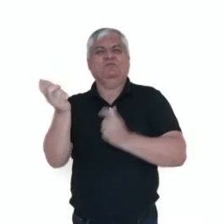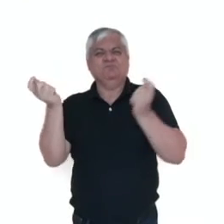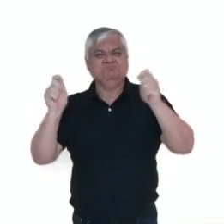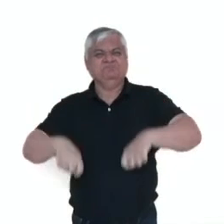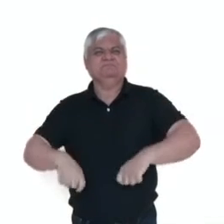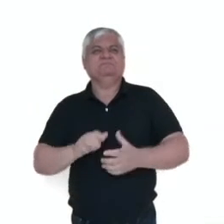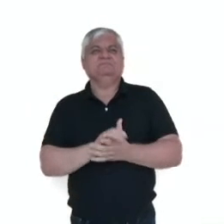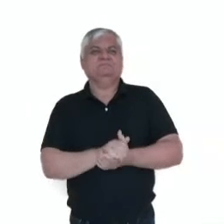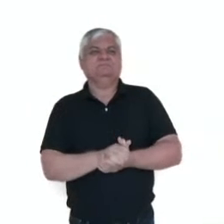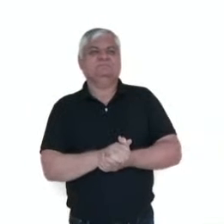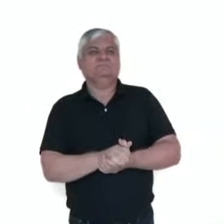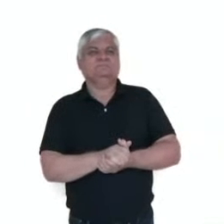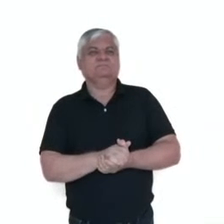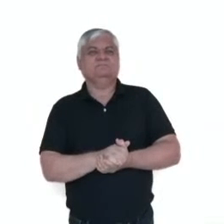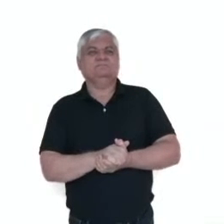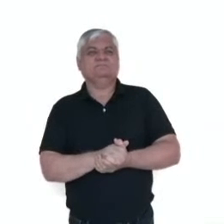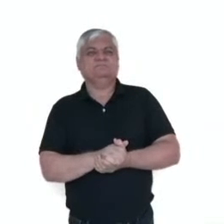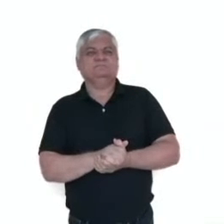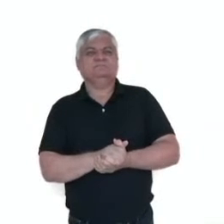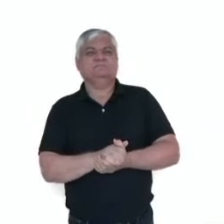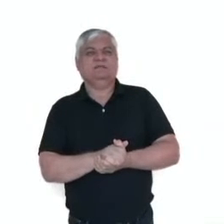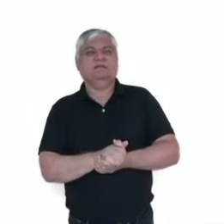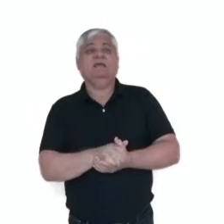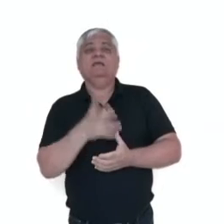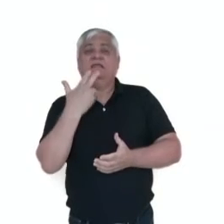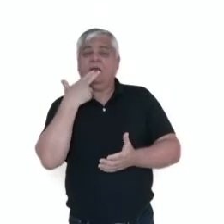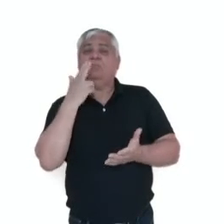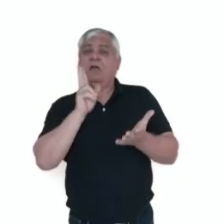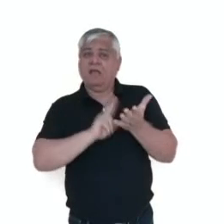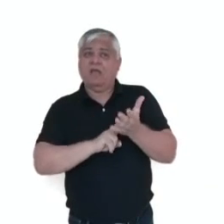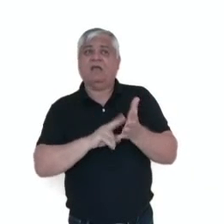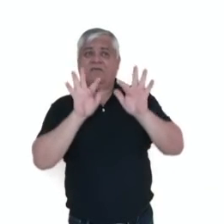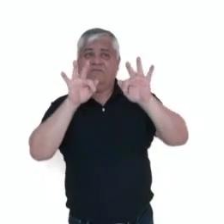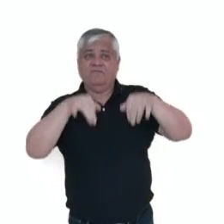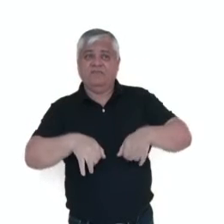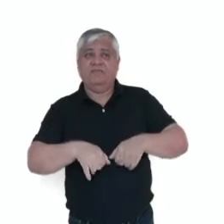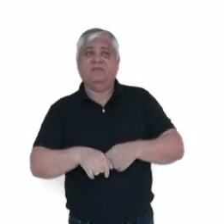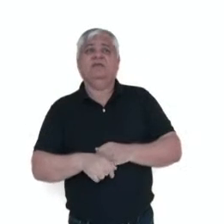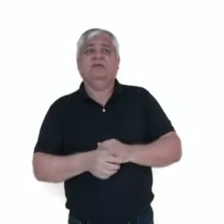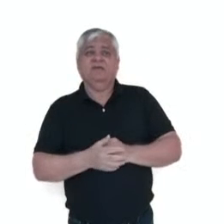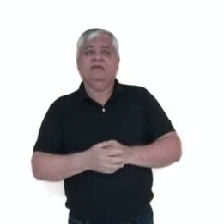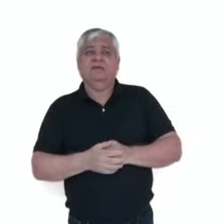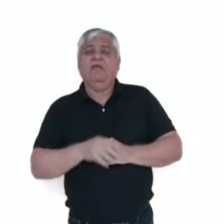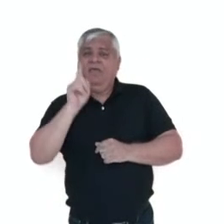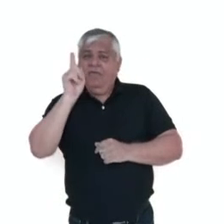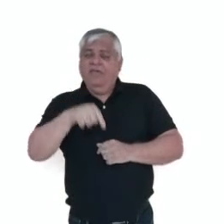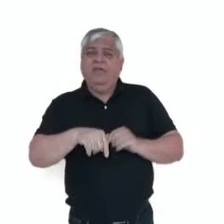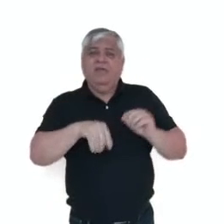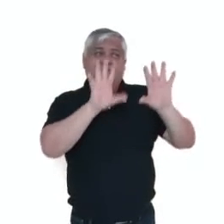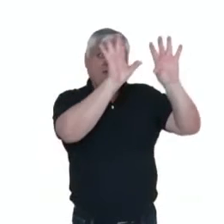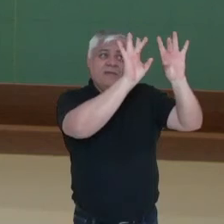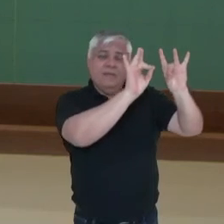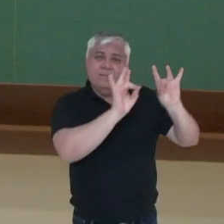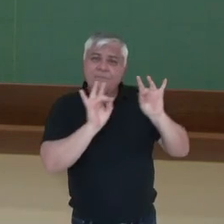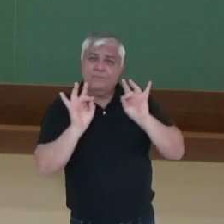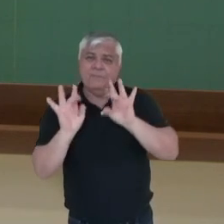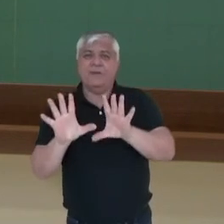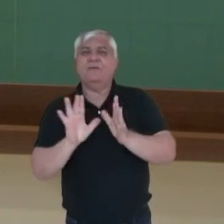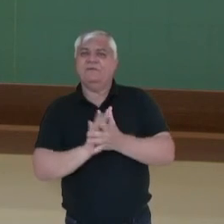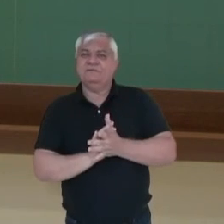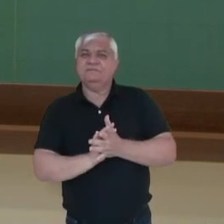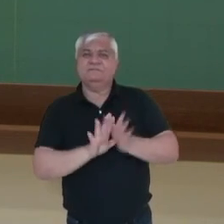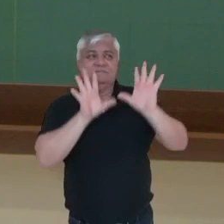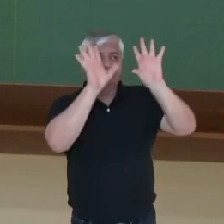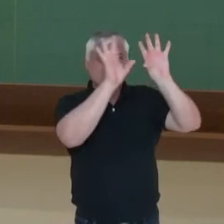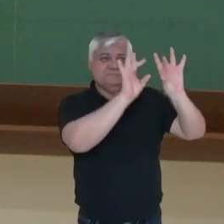Então, a conclusão da carta, ela diz exatamente isso. Resumindo, como é que